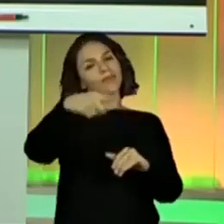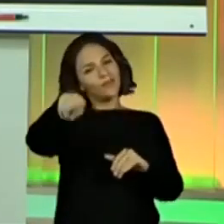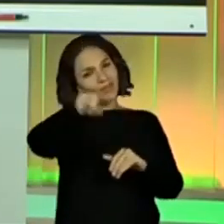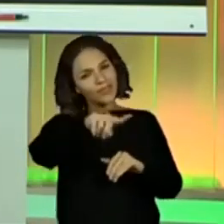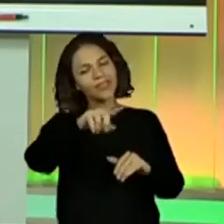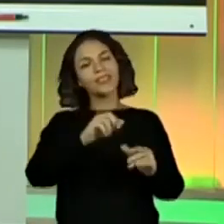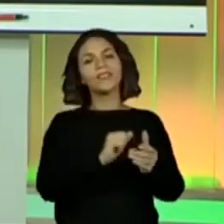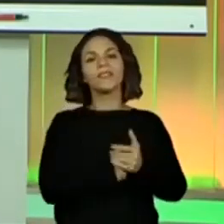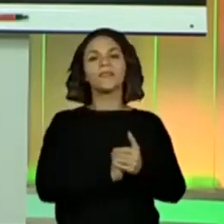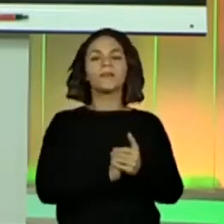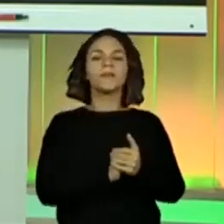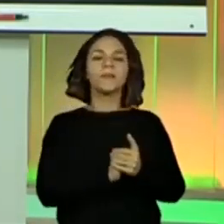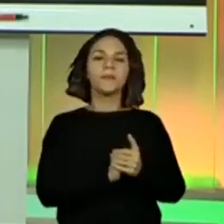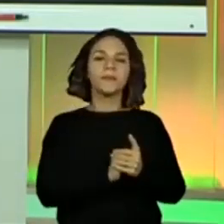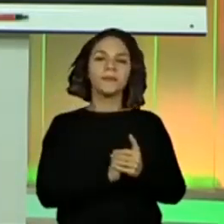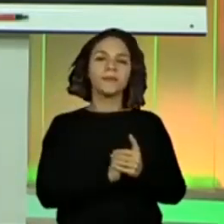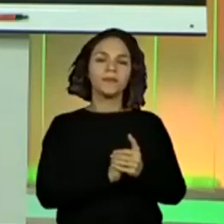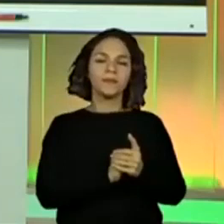aqui, tá?